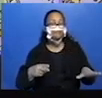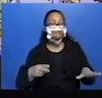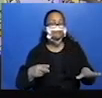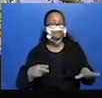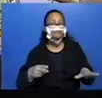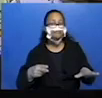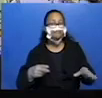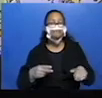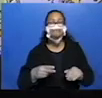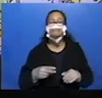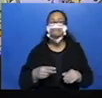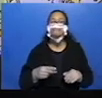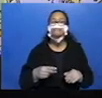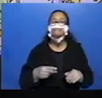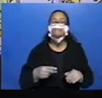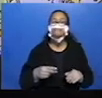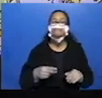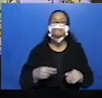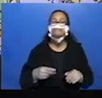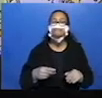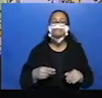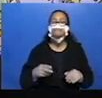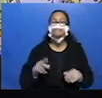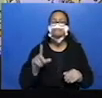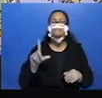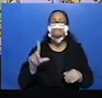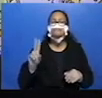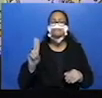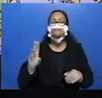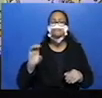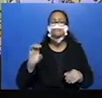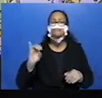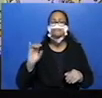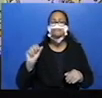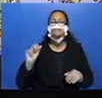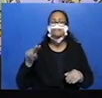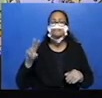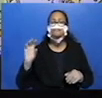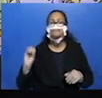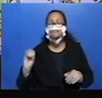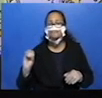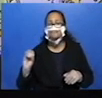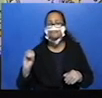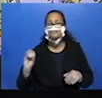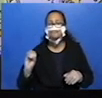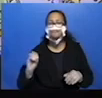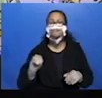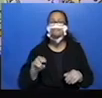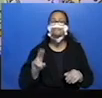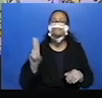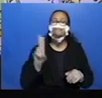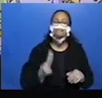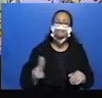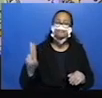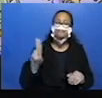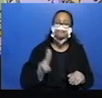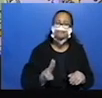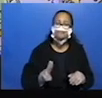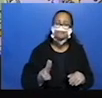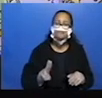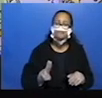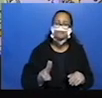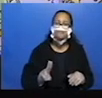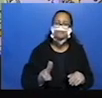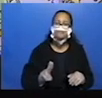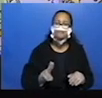dormindo. E quando se refere ao Luciano, ele usa o pronome ele usa ainda